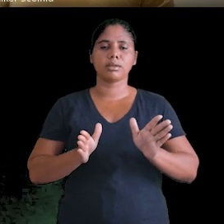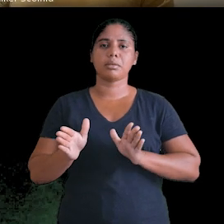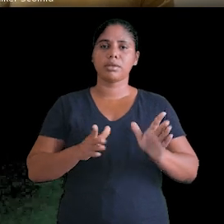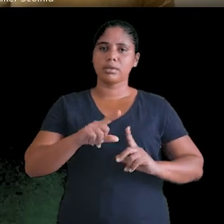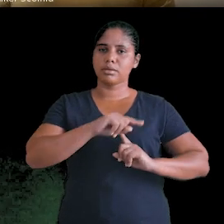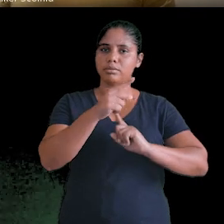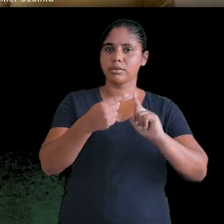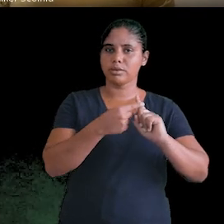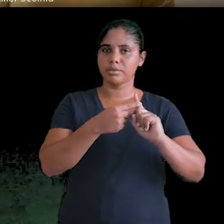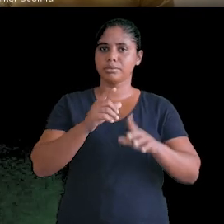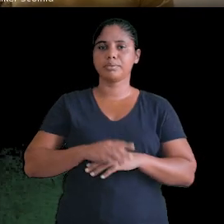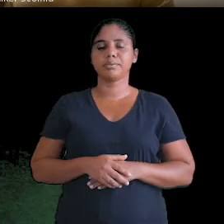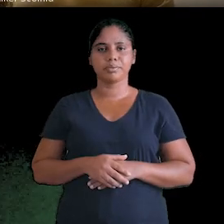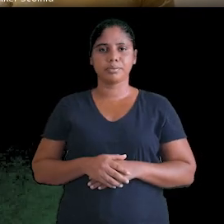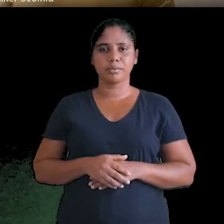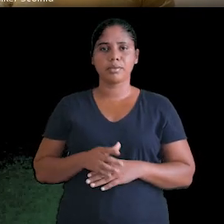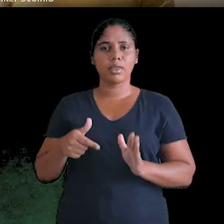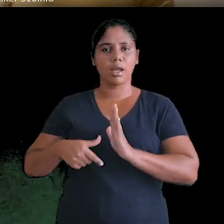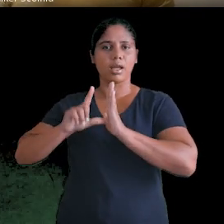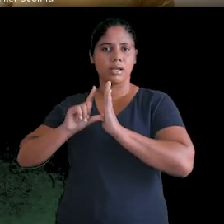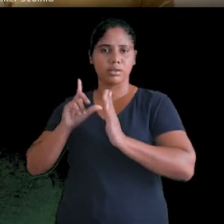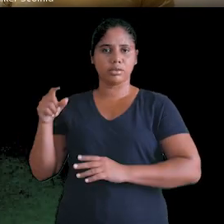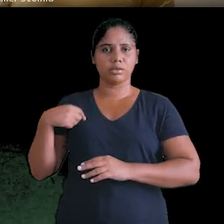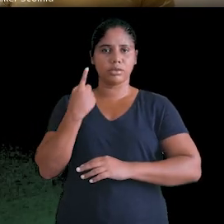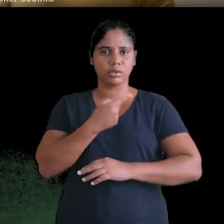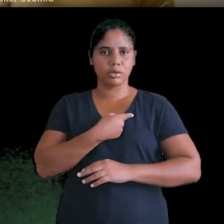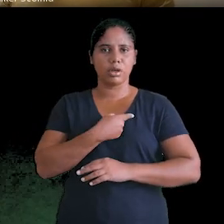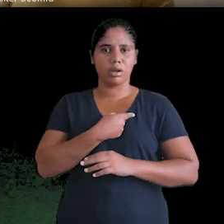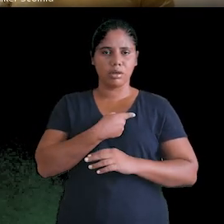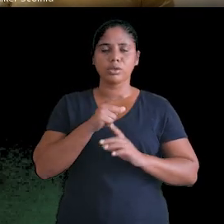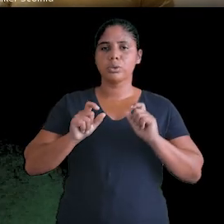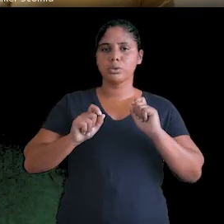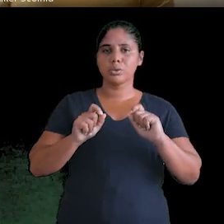Antes da gente adentrar literalmente dentro do processo